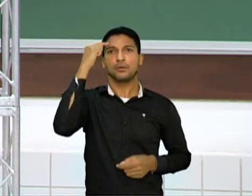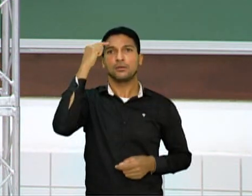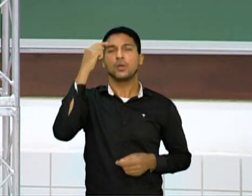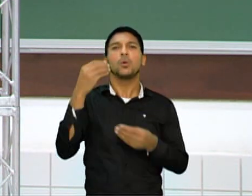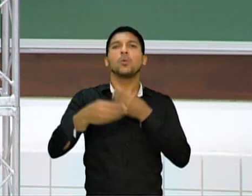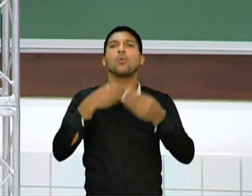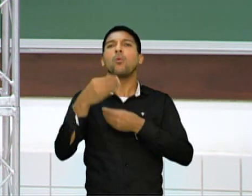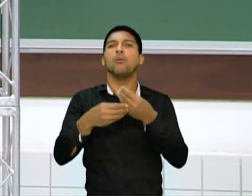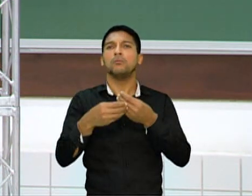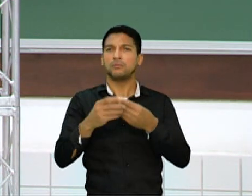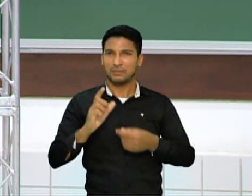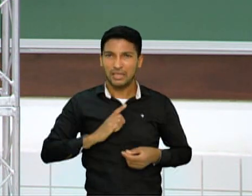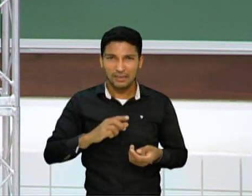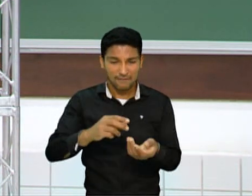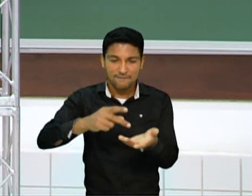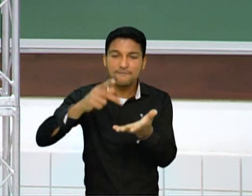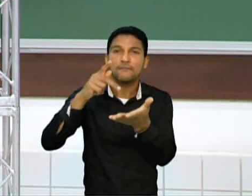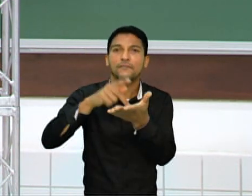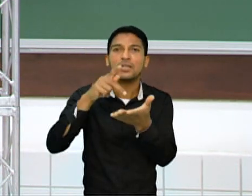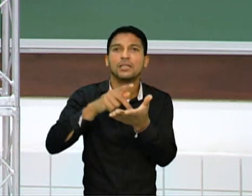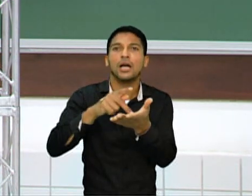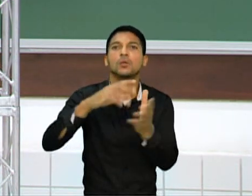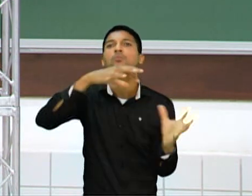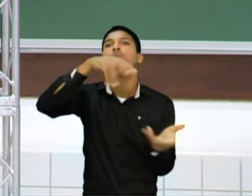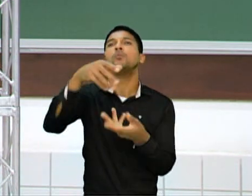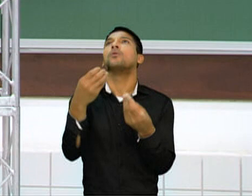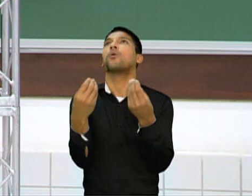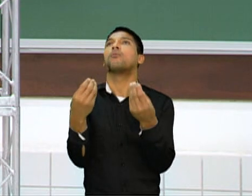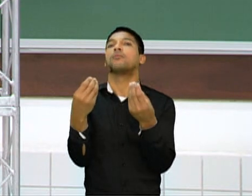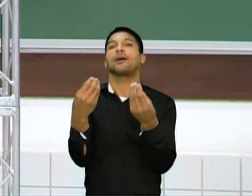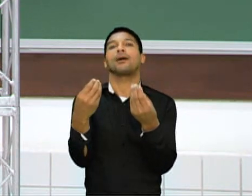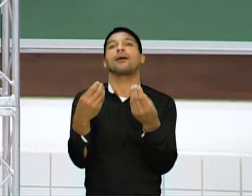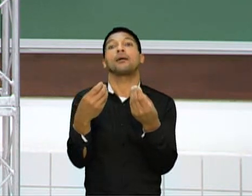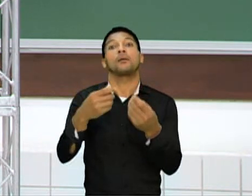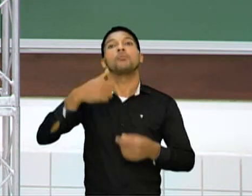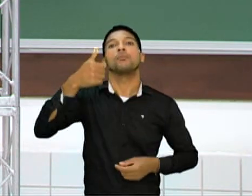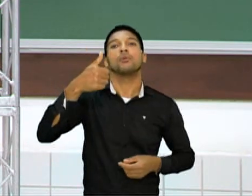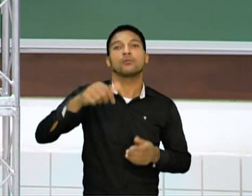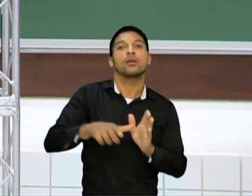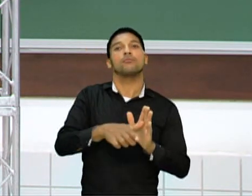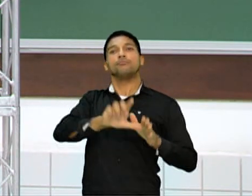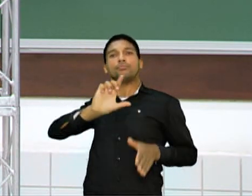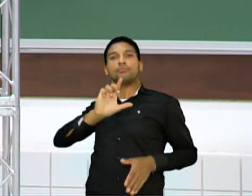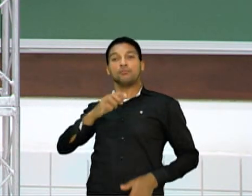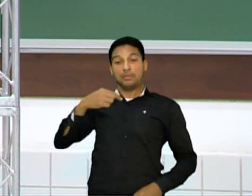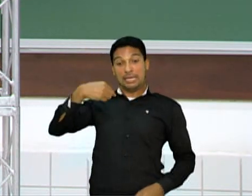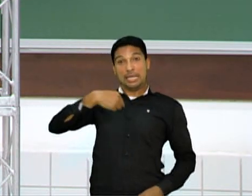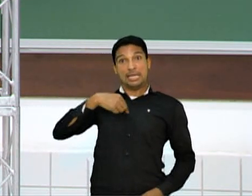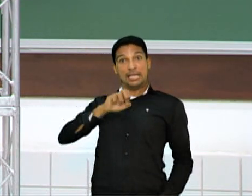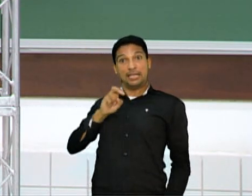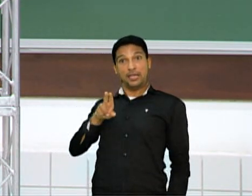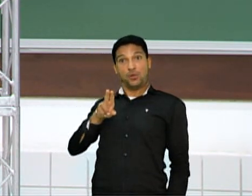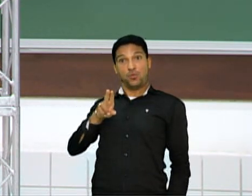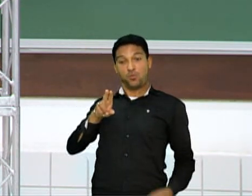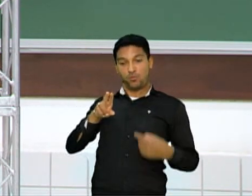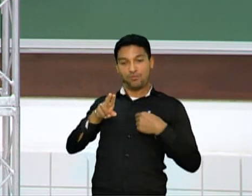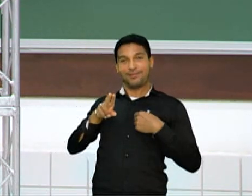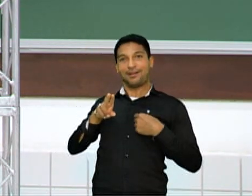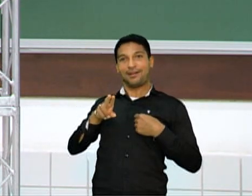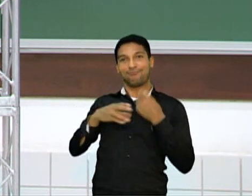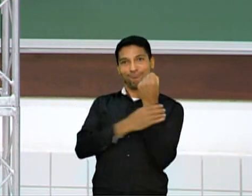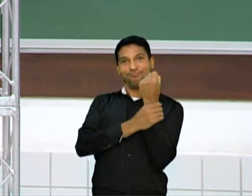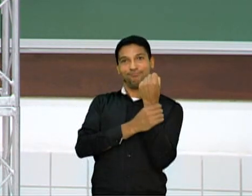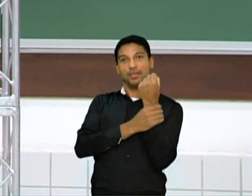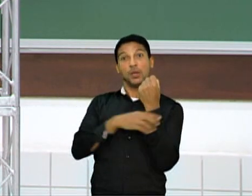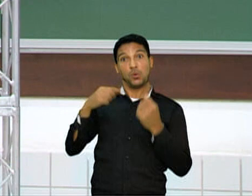disso, dessa constatação primeira. Eu existo. Ou seja, eu existo porque eu pensei, e